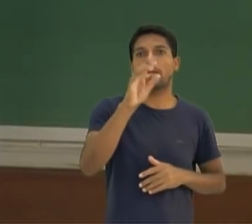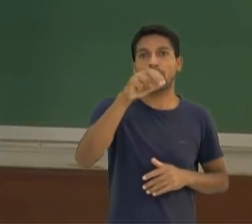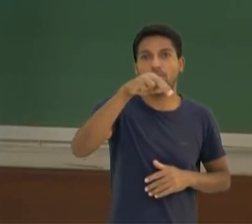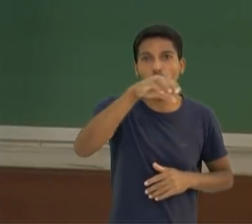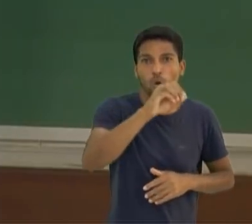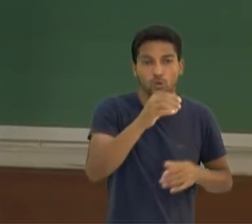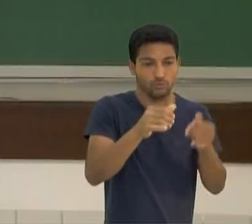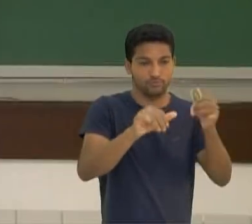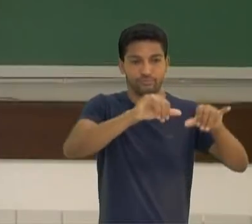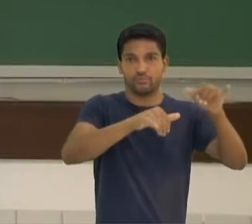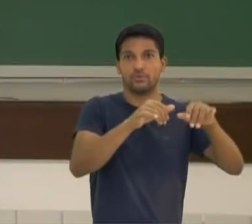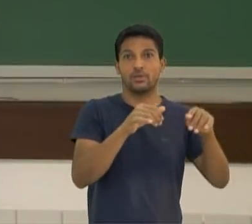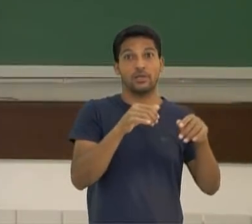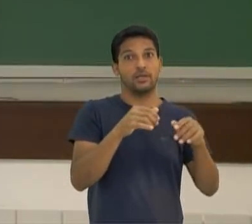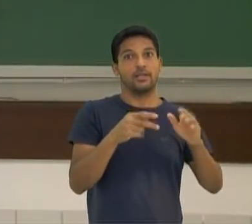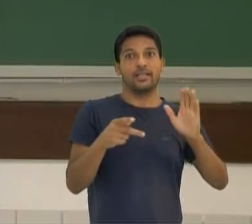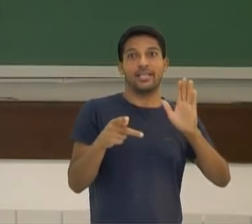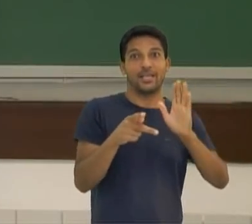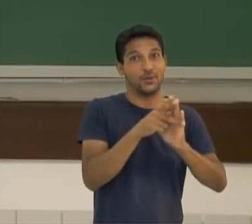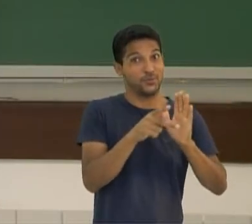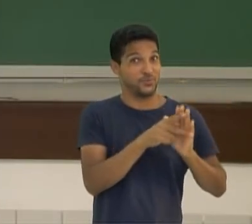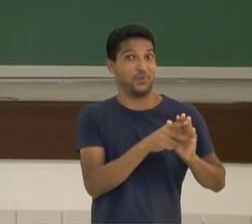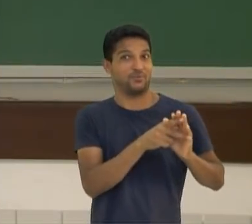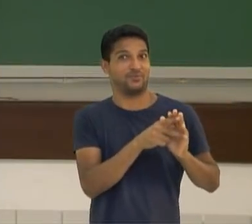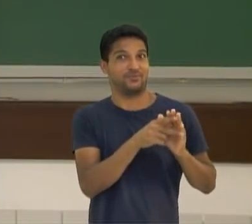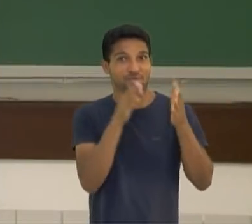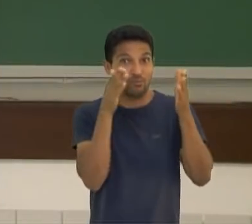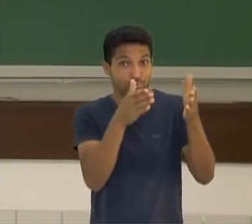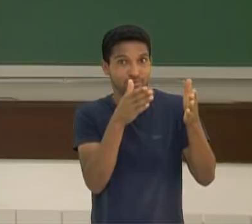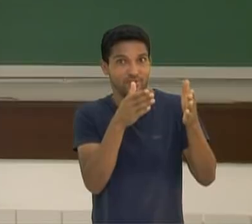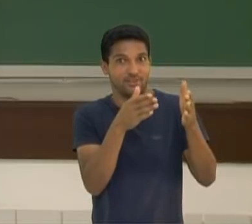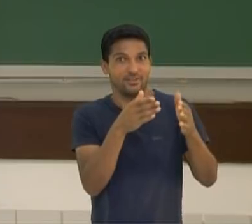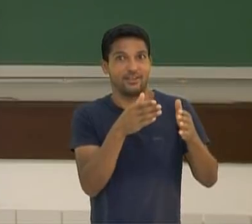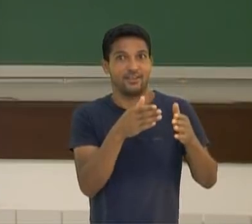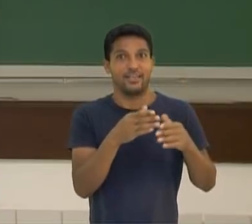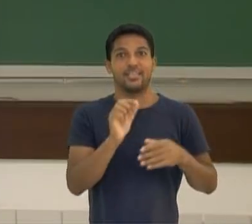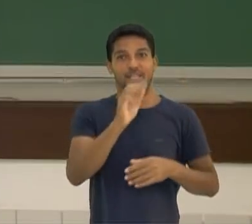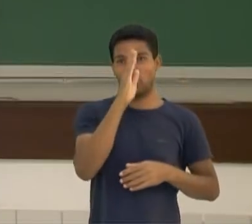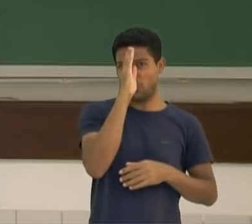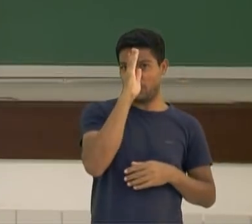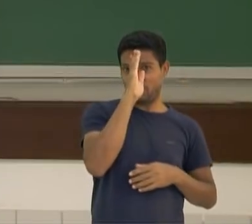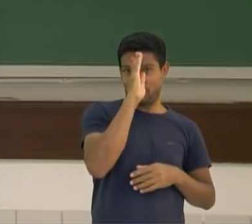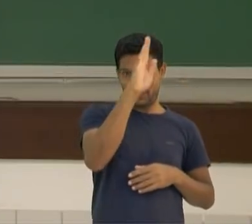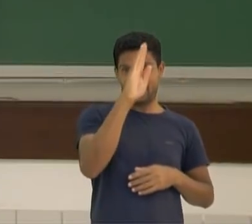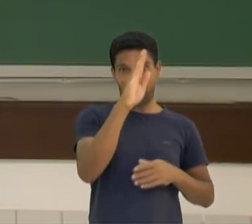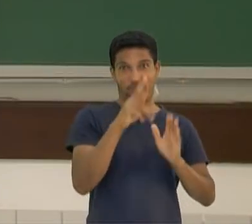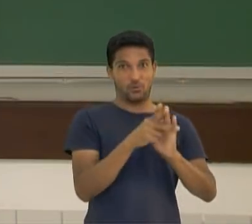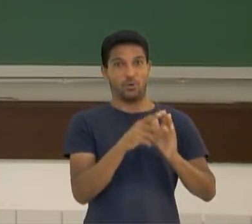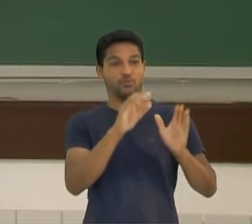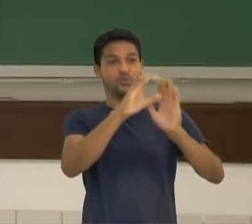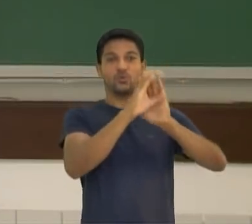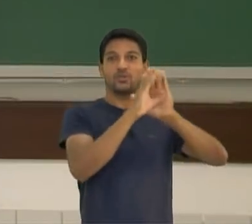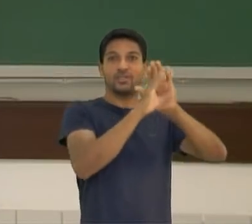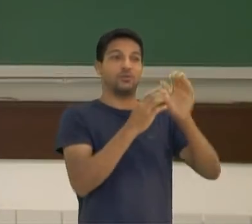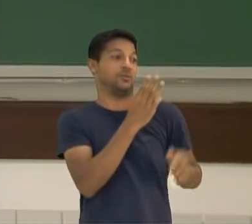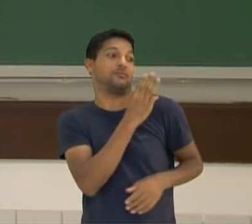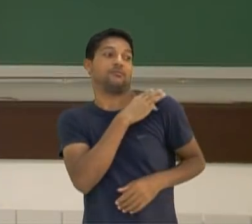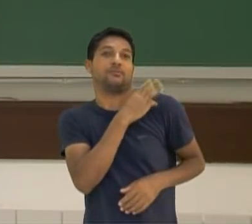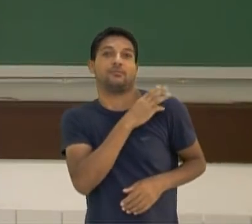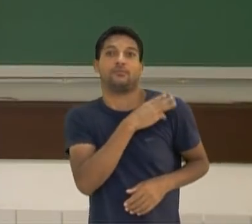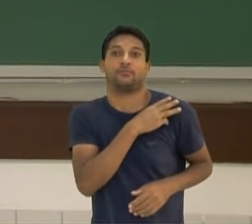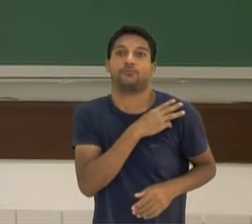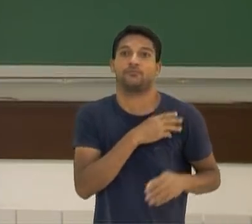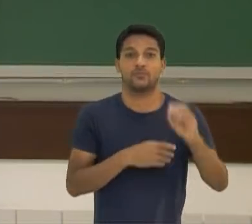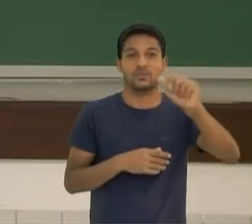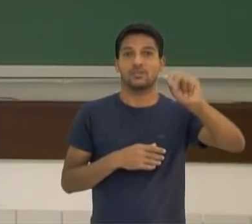é o protagonista da terceira série. Ele é o ator principal do conteúdo na terceira série